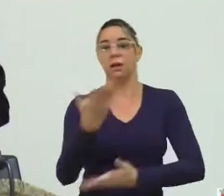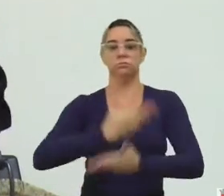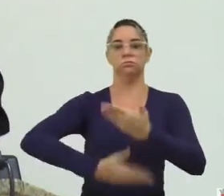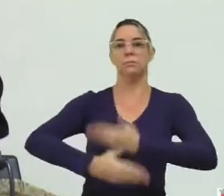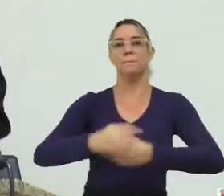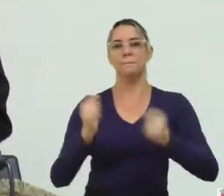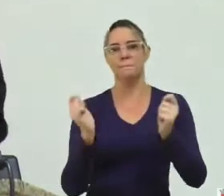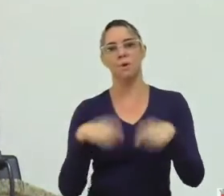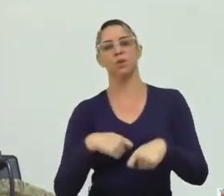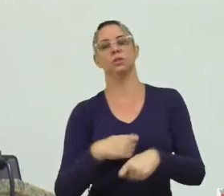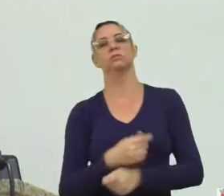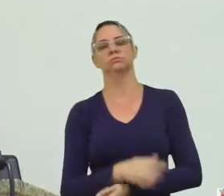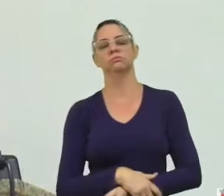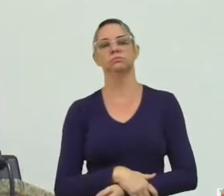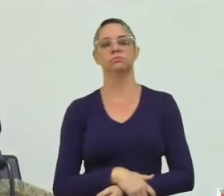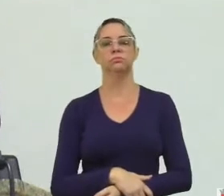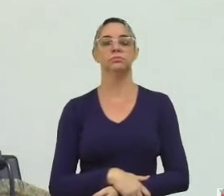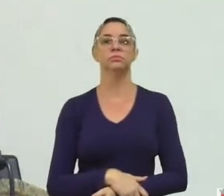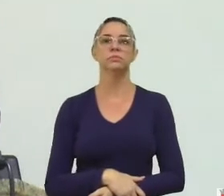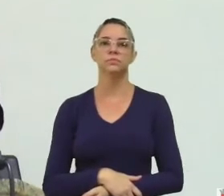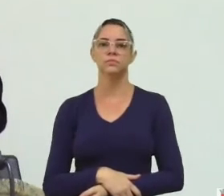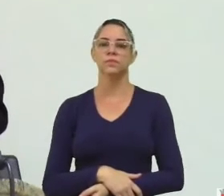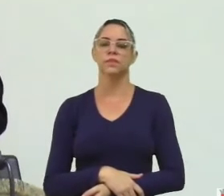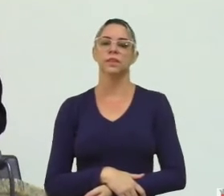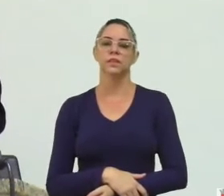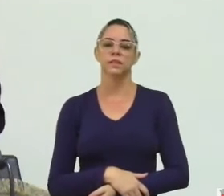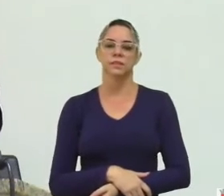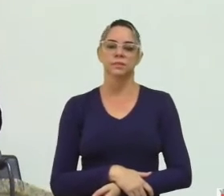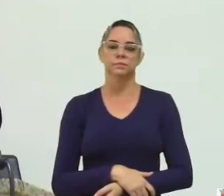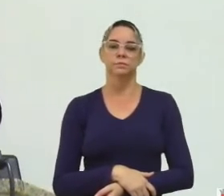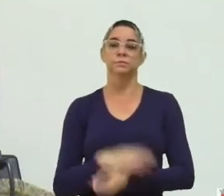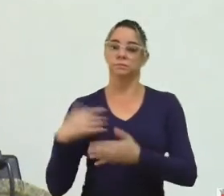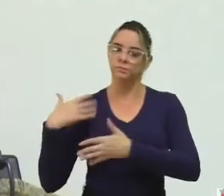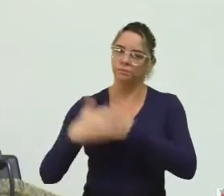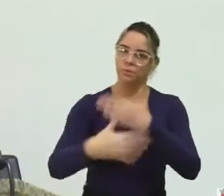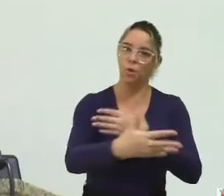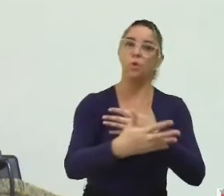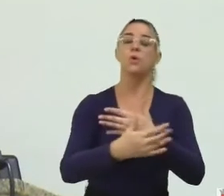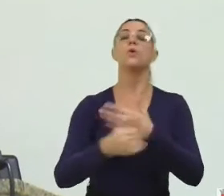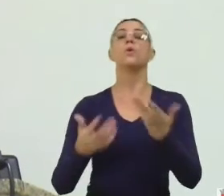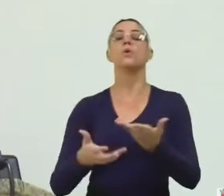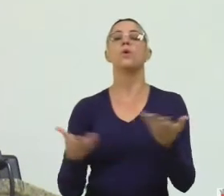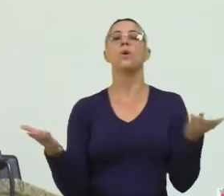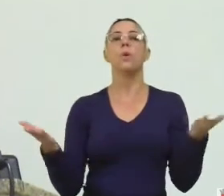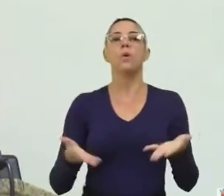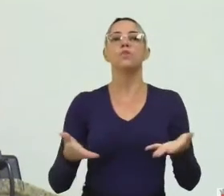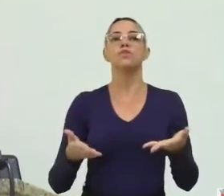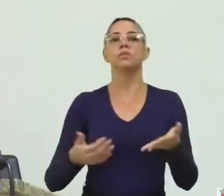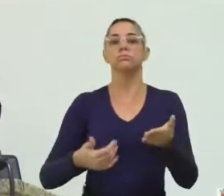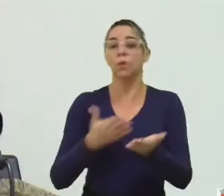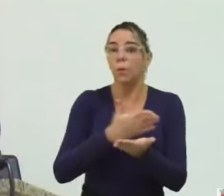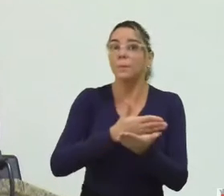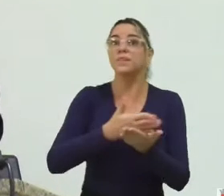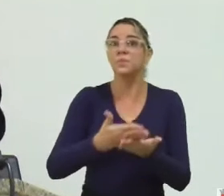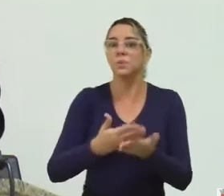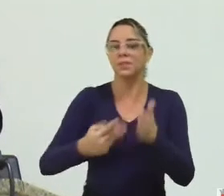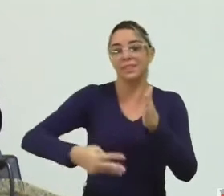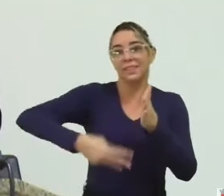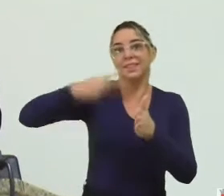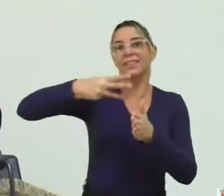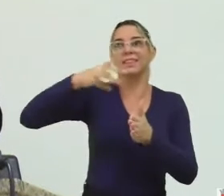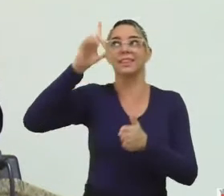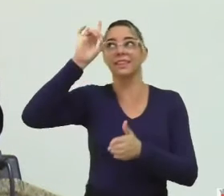Continuar aqui, hoje, que começou o terceiro dia de aula do nosso